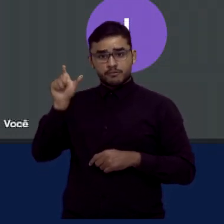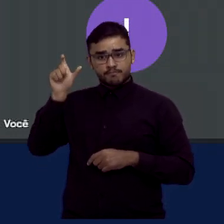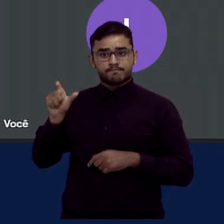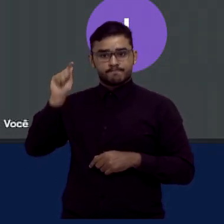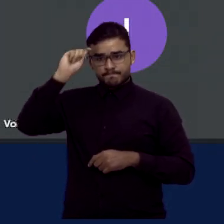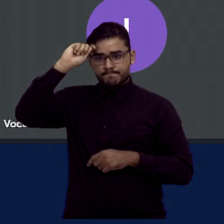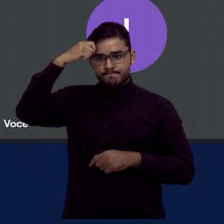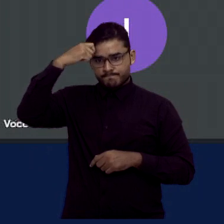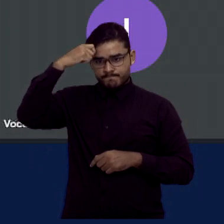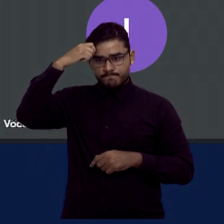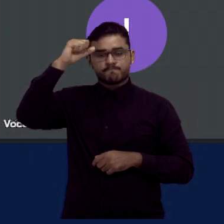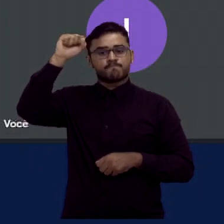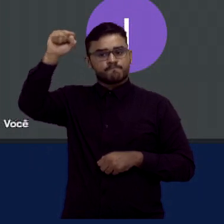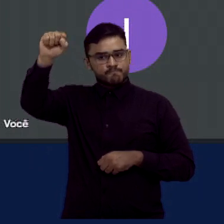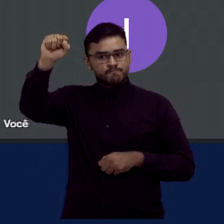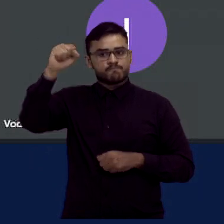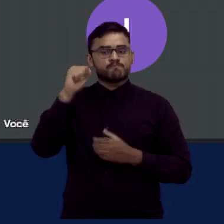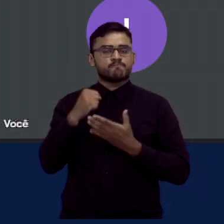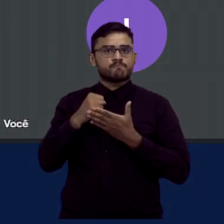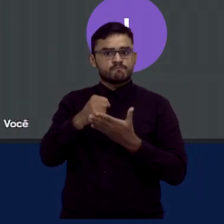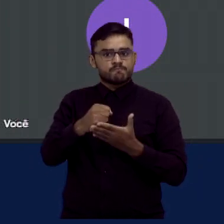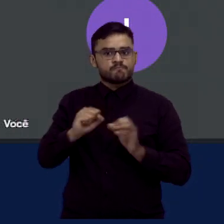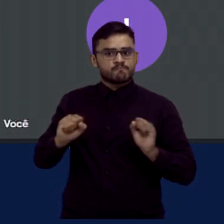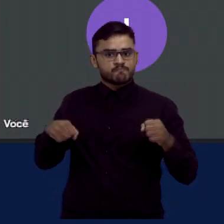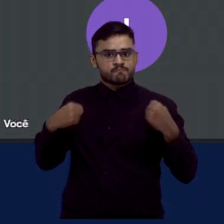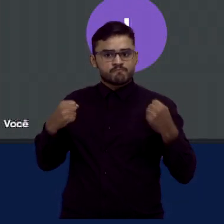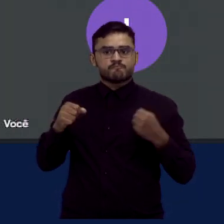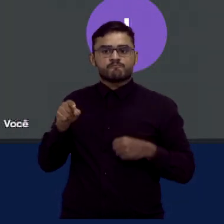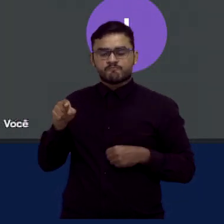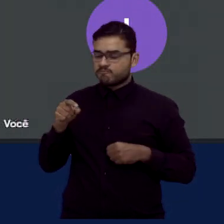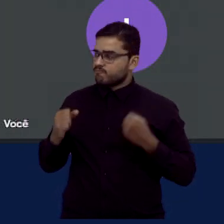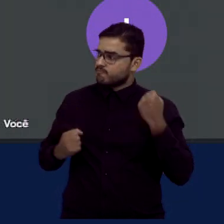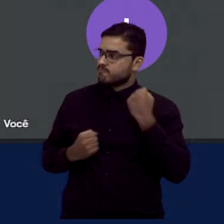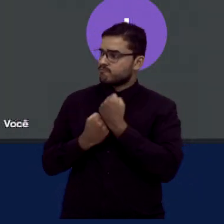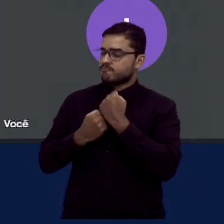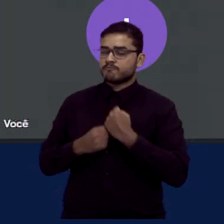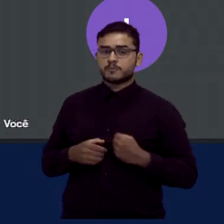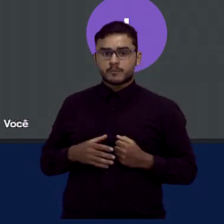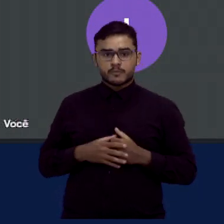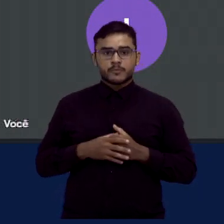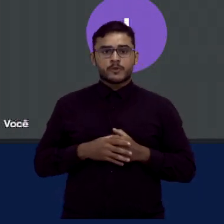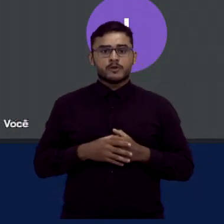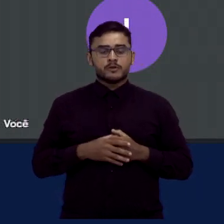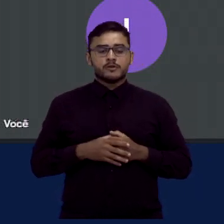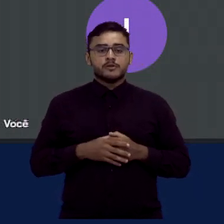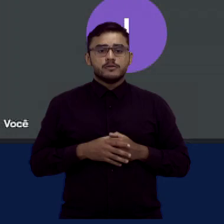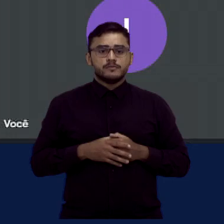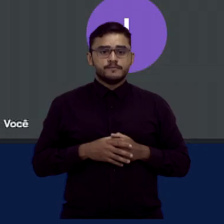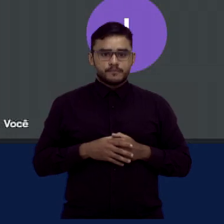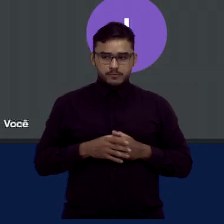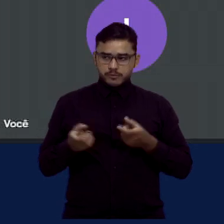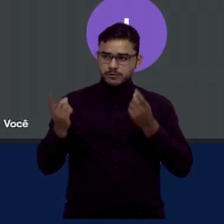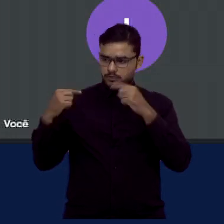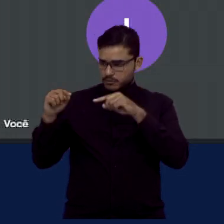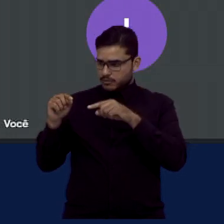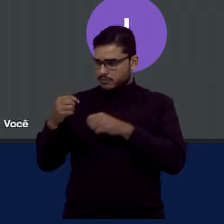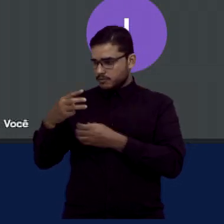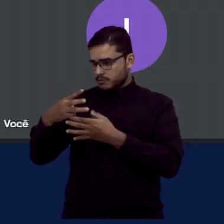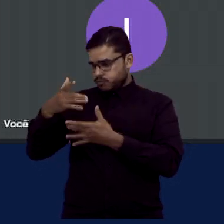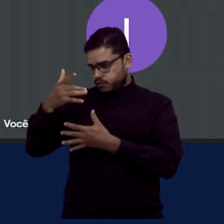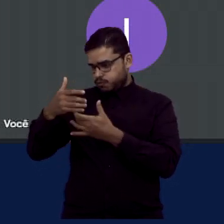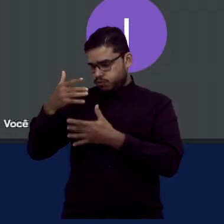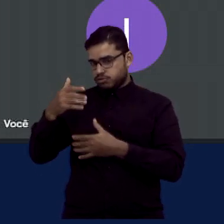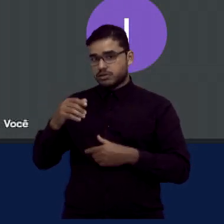o que faz com que ele seja ainda melhor. Também comentário aqui, Jeremias Pérez, Jefferson Costa e Rafael Calça,